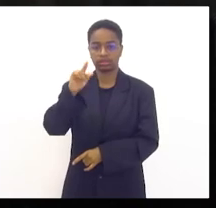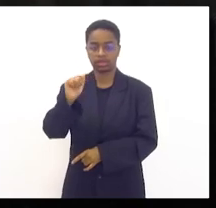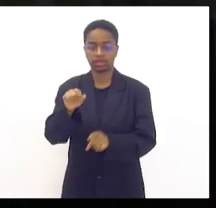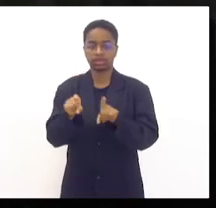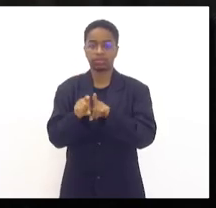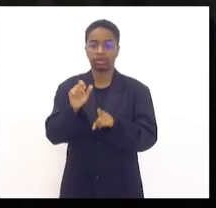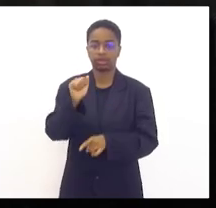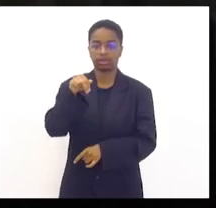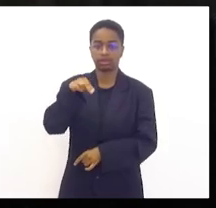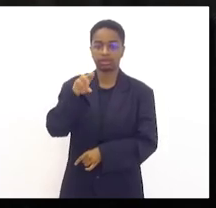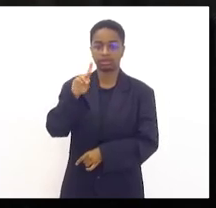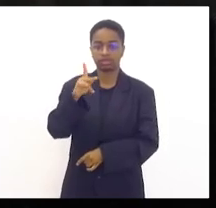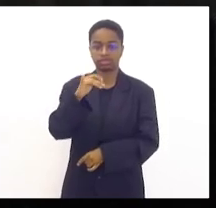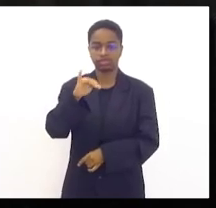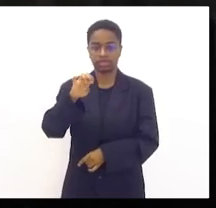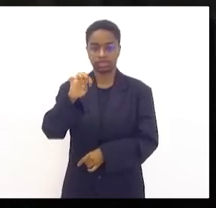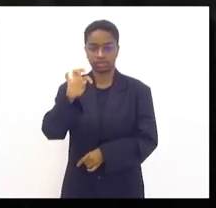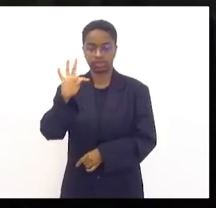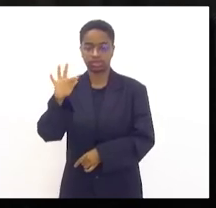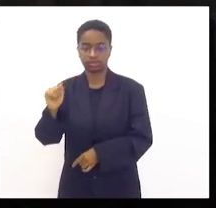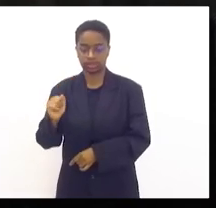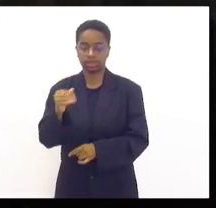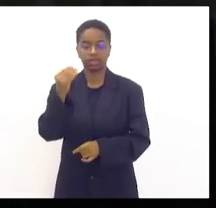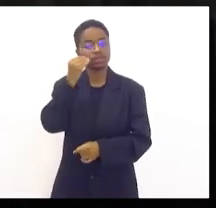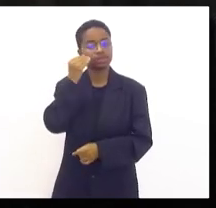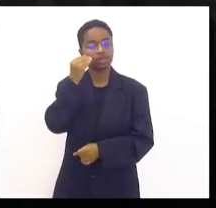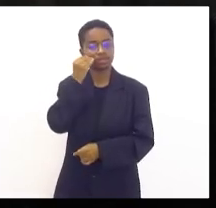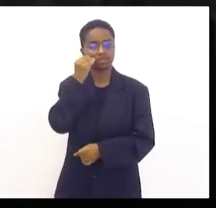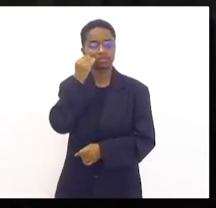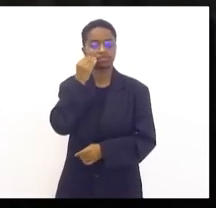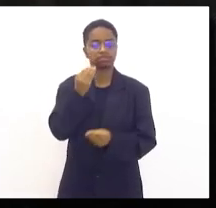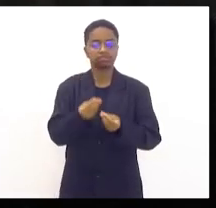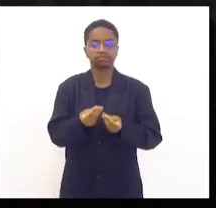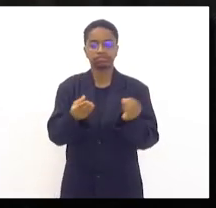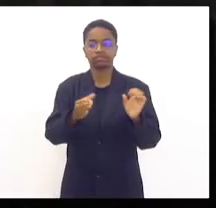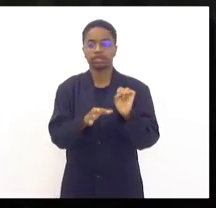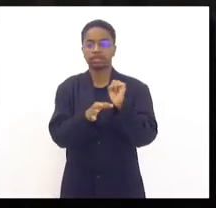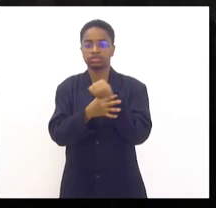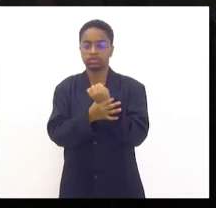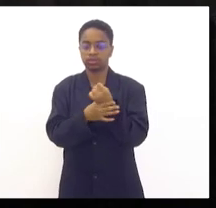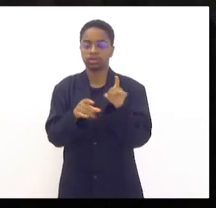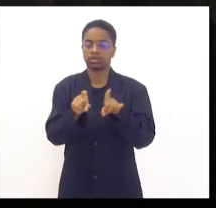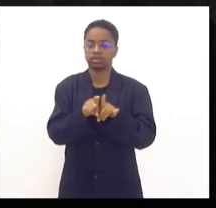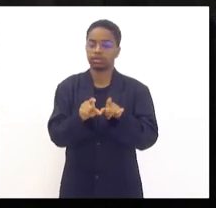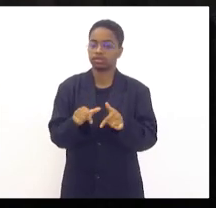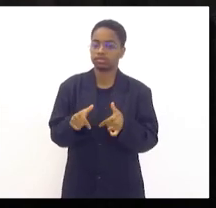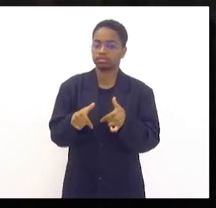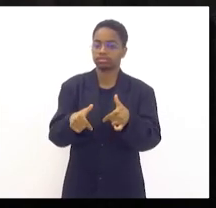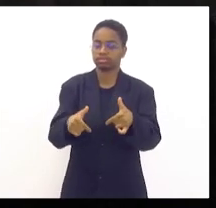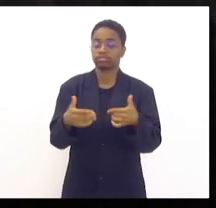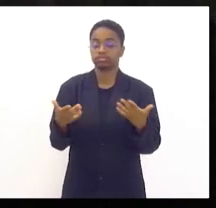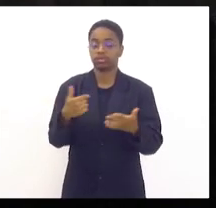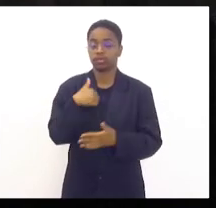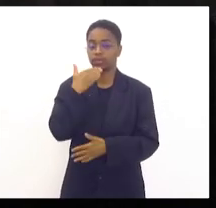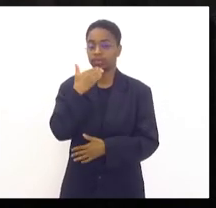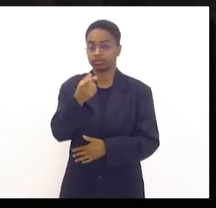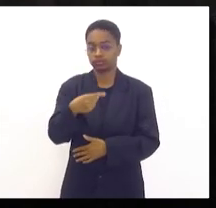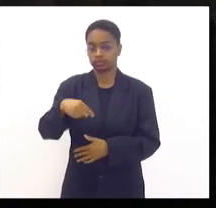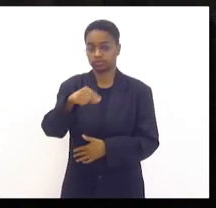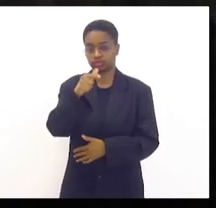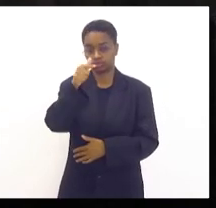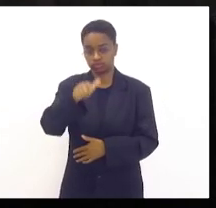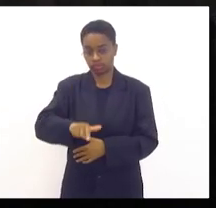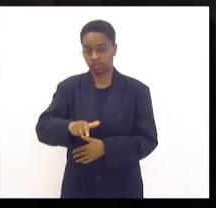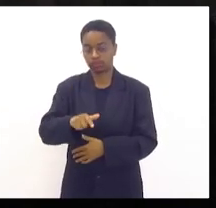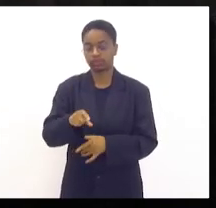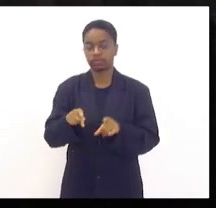para poder ajudar a intensificar, né, as operações ali. Então, venho pedir aqui, né, novamente,